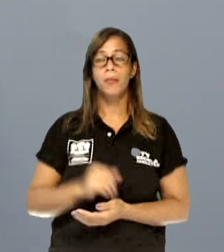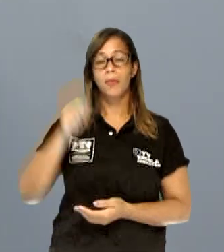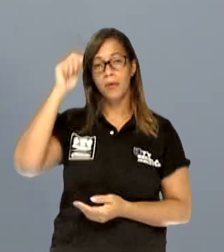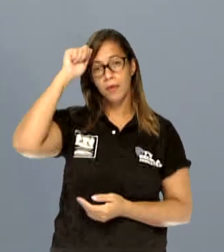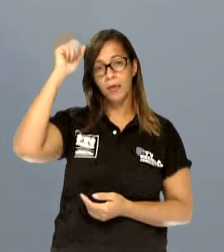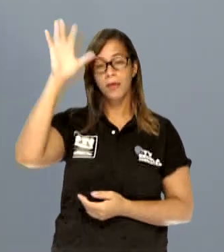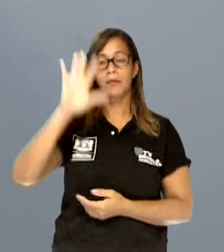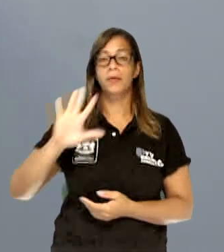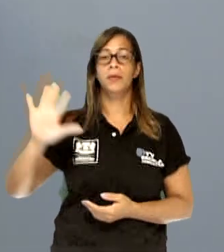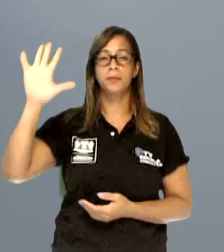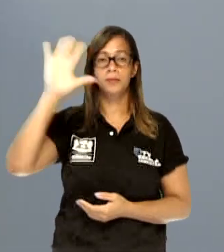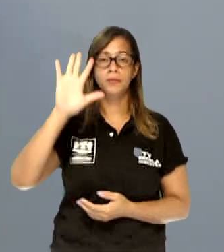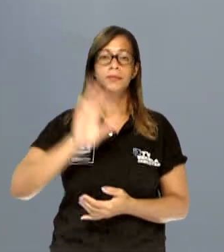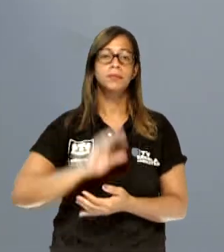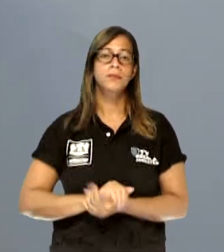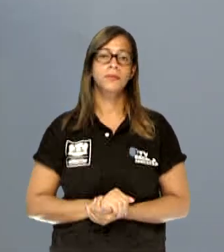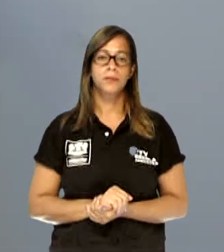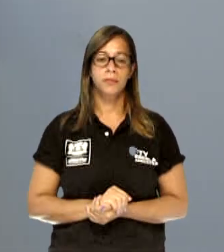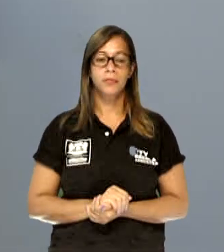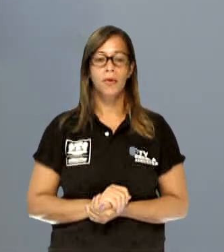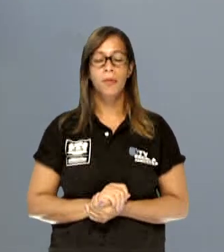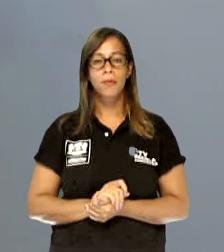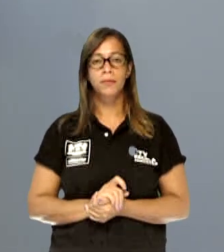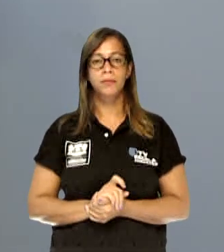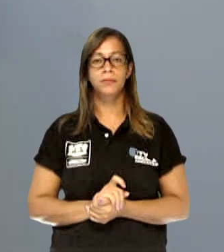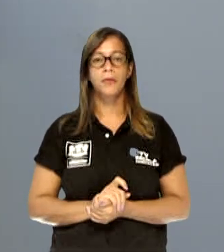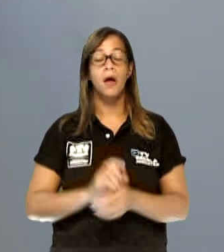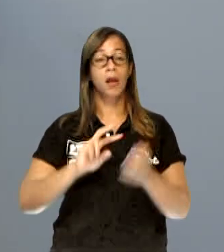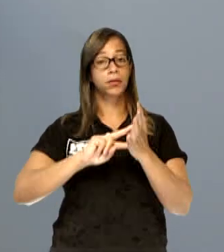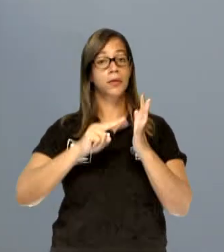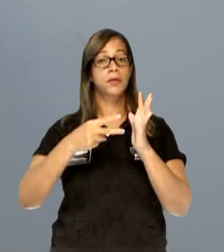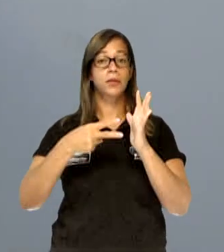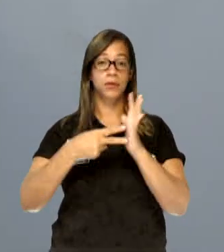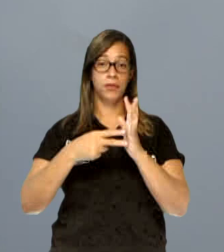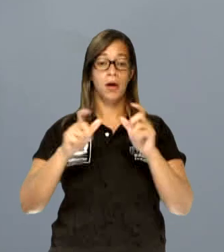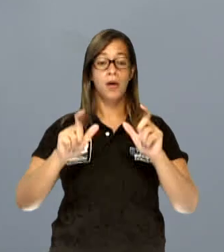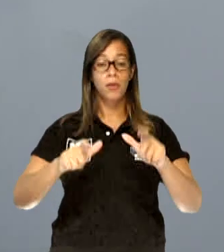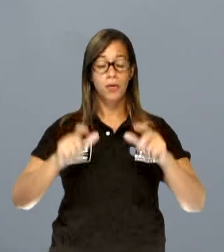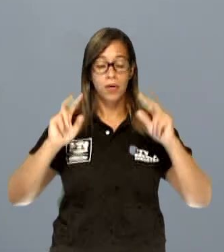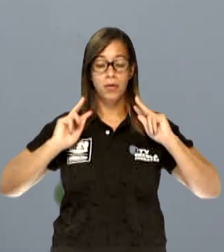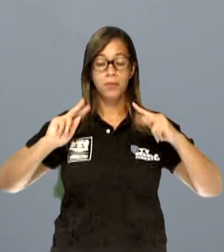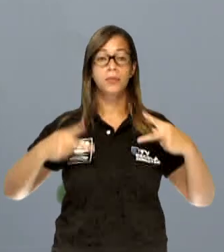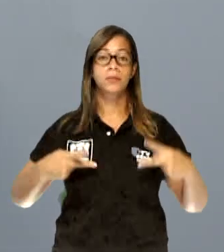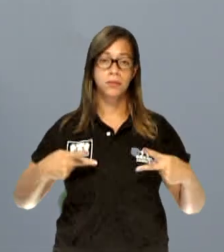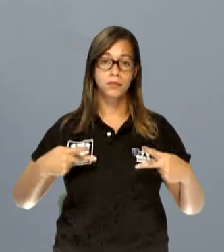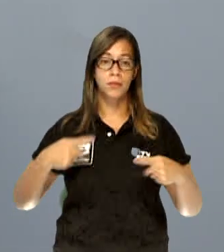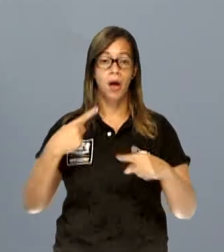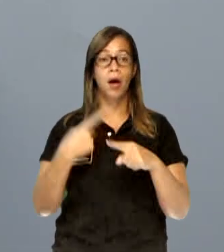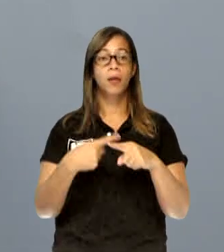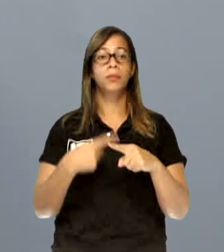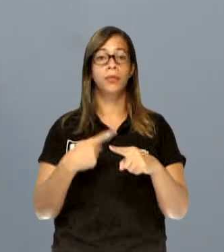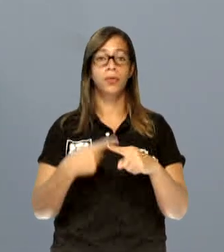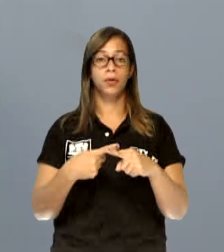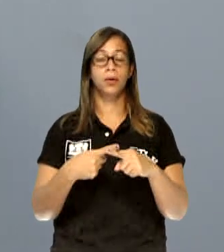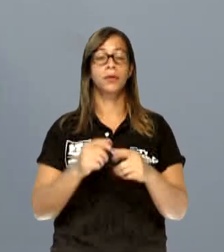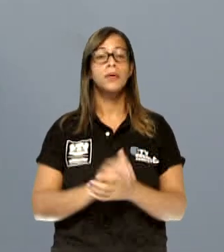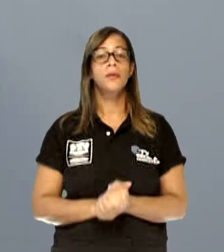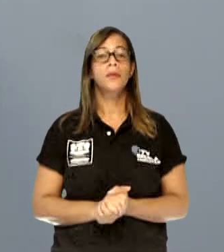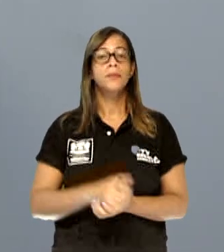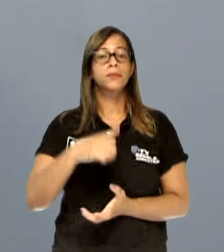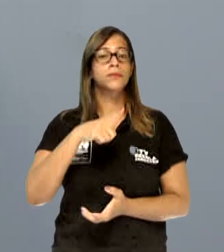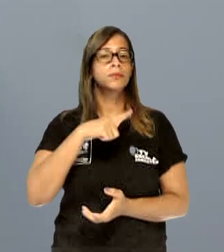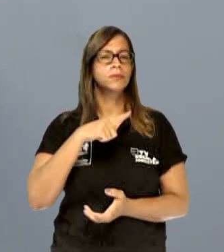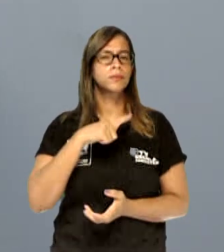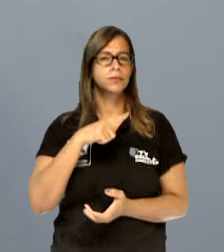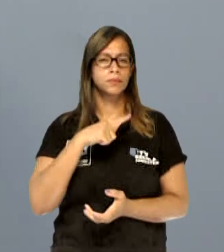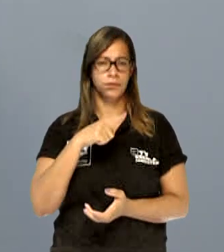Então, a África era considerada o berço da humanidade porque lá na África foram encontrados os mais